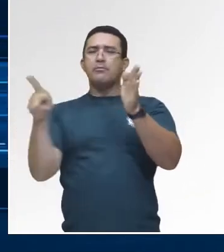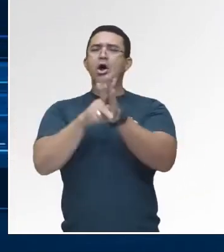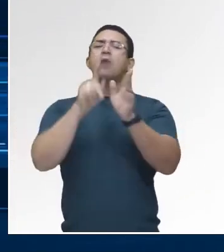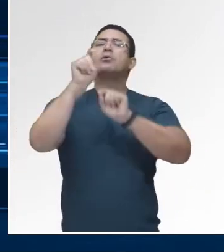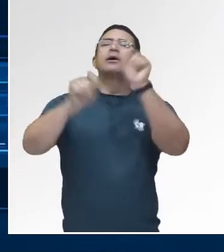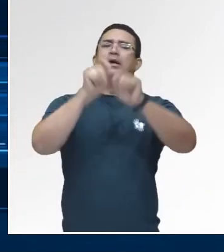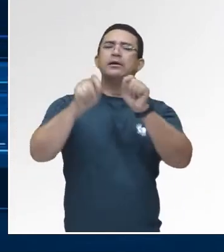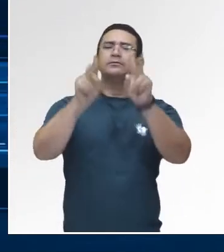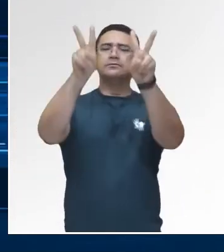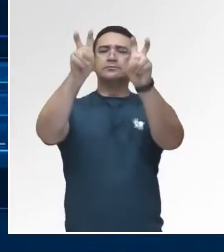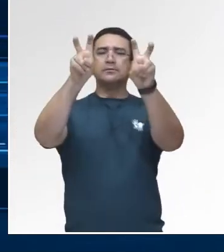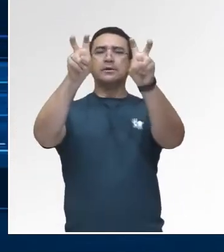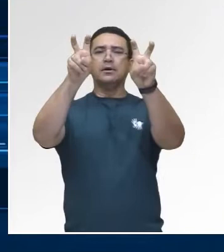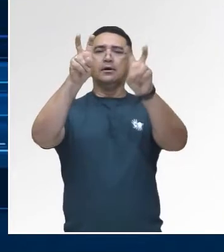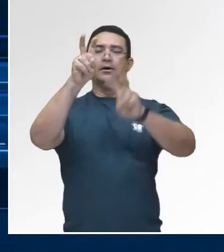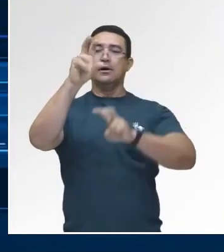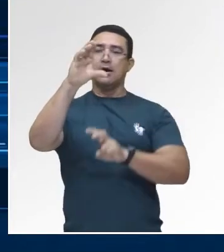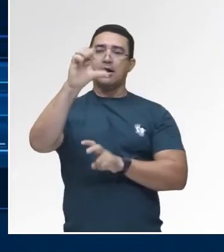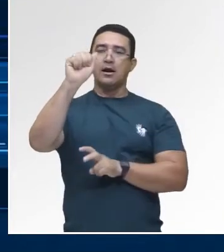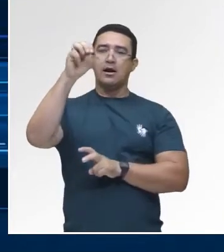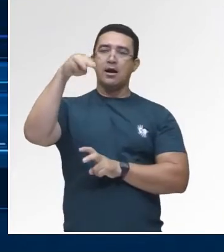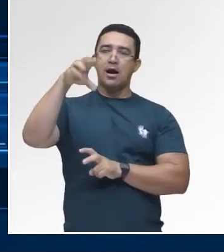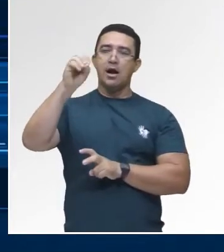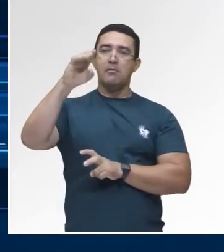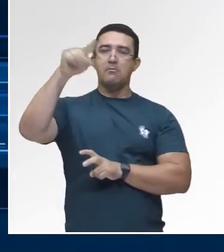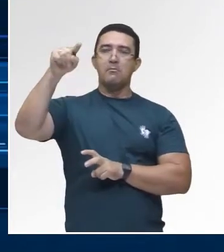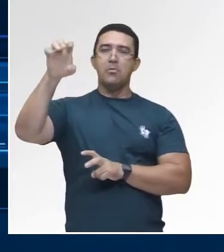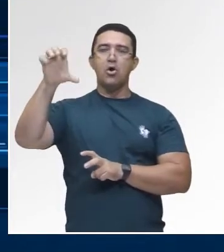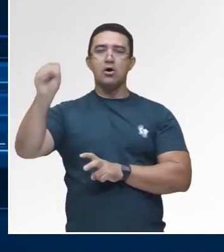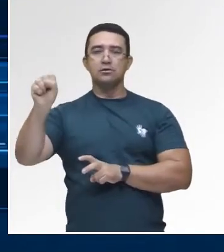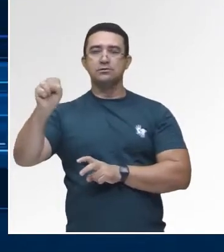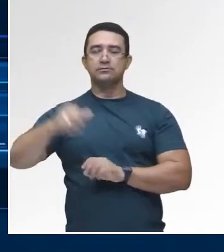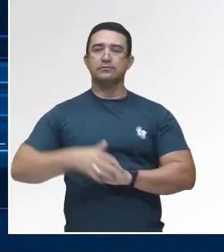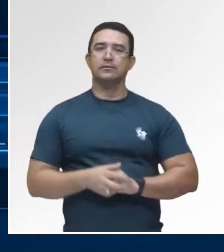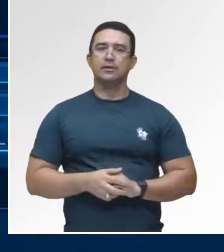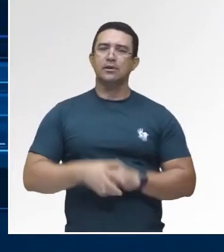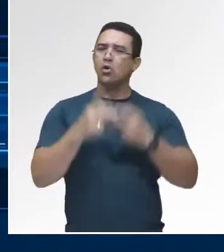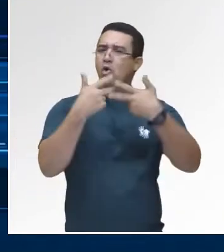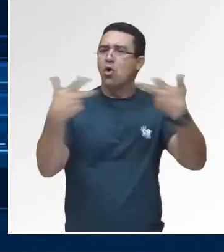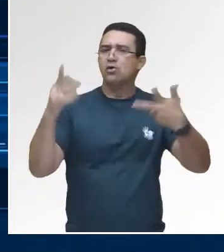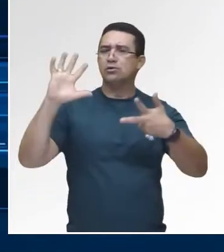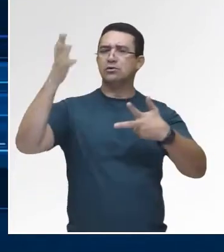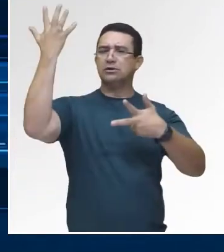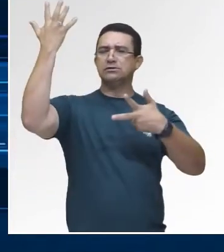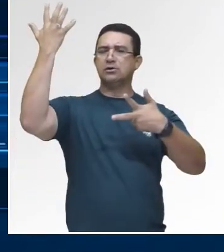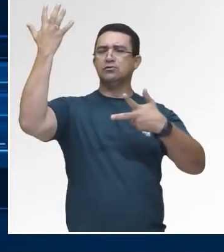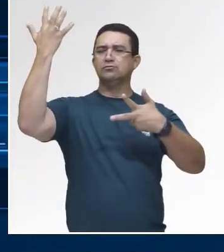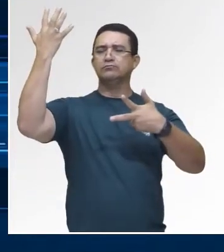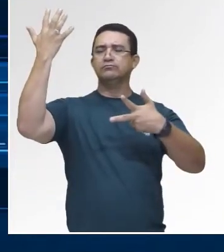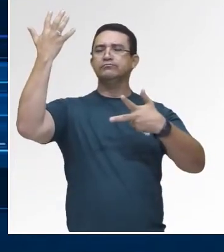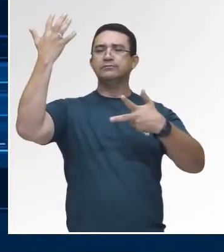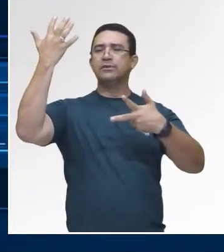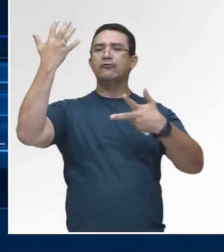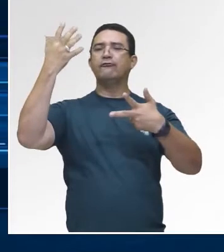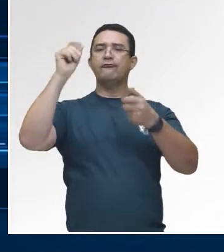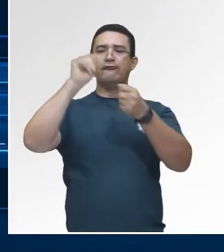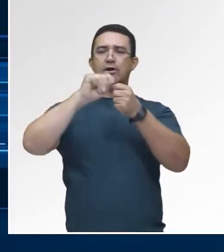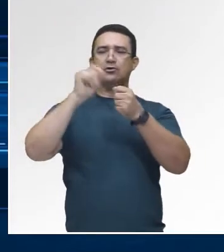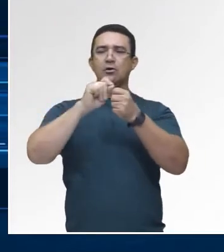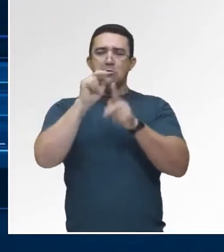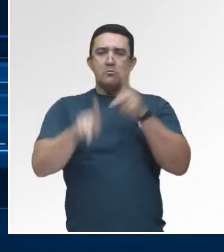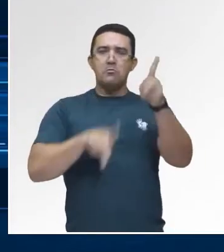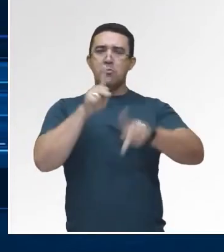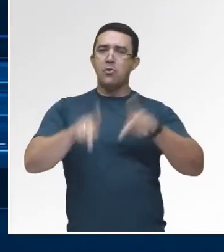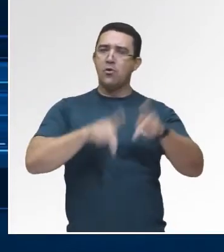trata dos grandes feitos dos portugueses, dos grandes feitos do povo